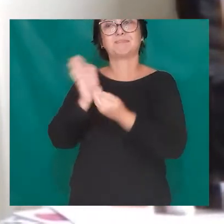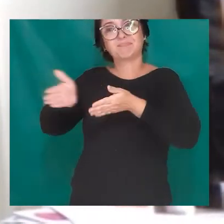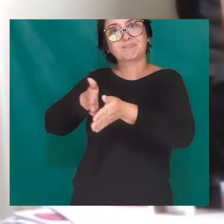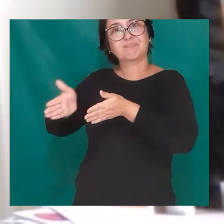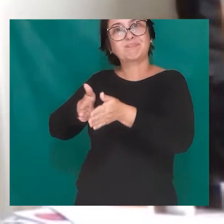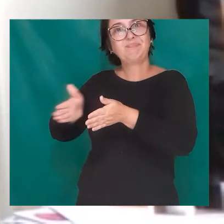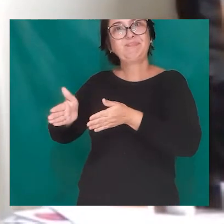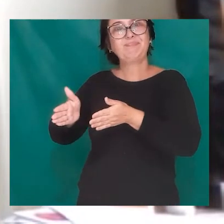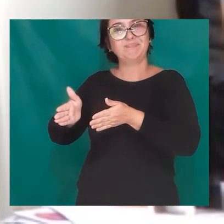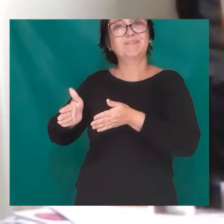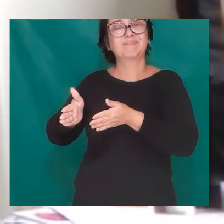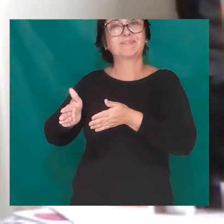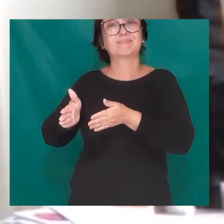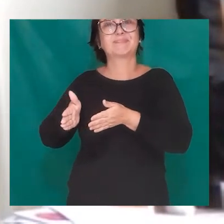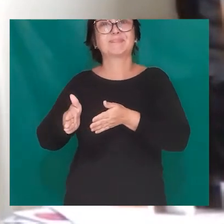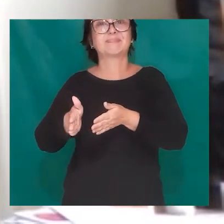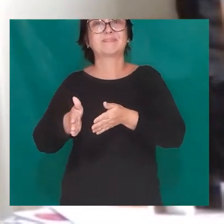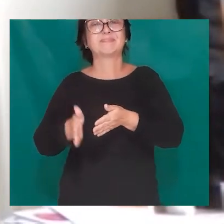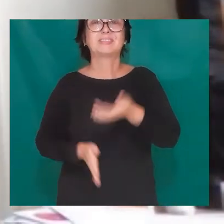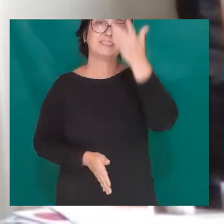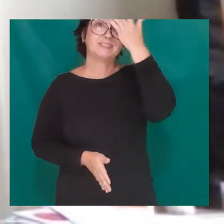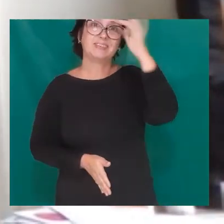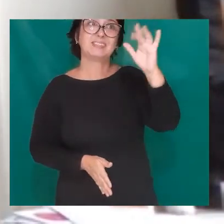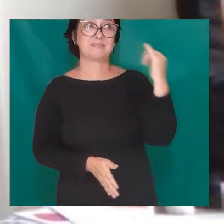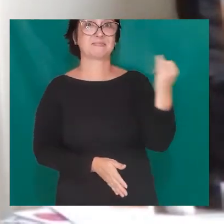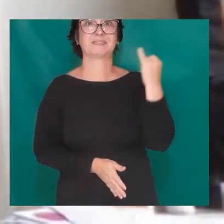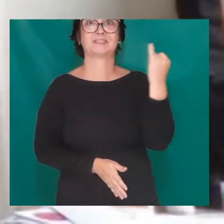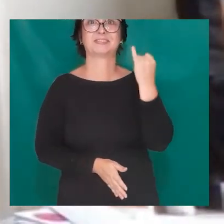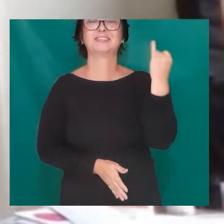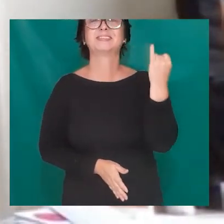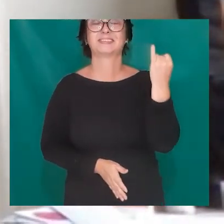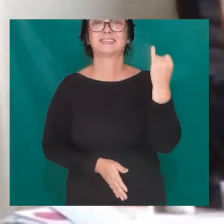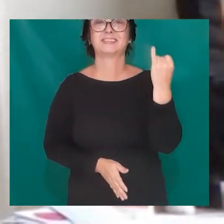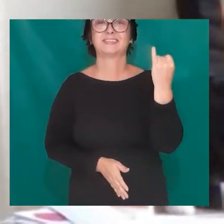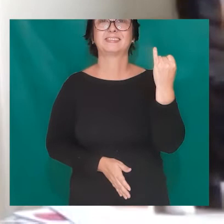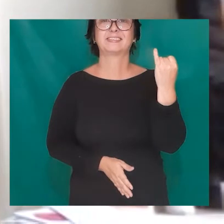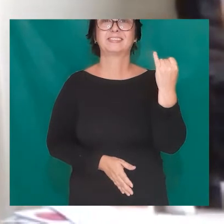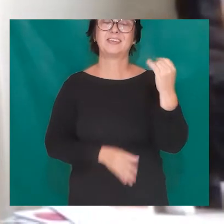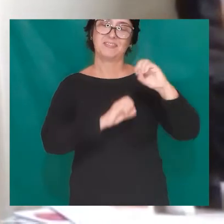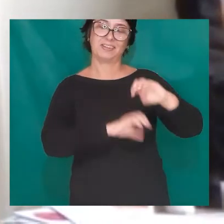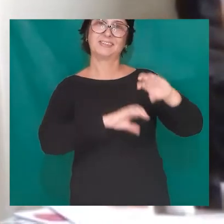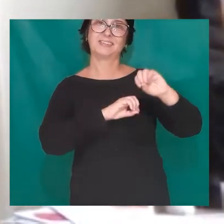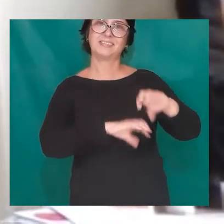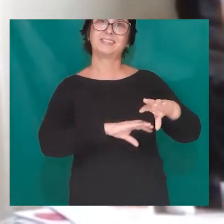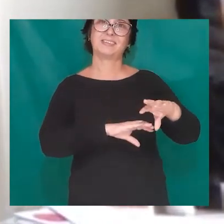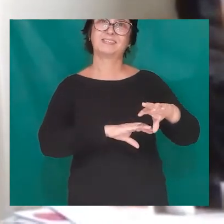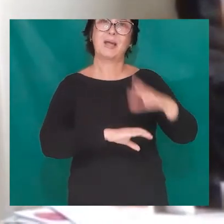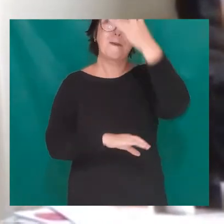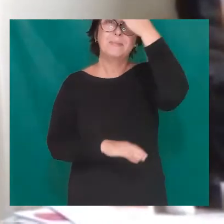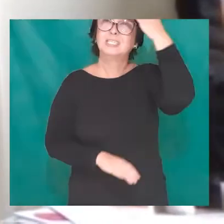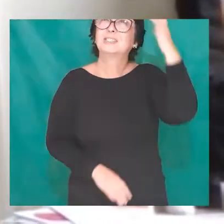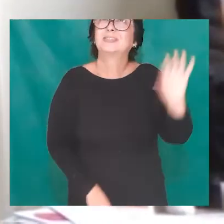acessível, um programa que não seria nenhum mistério, mas seria importantíssimo para a educação, entendeu? As pessoas